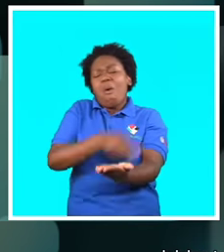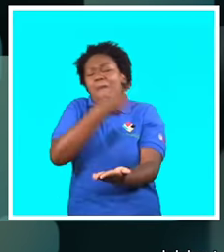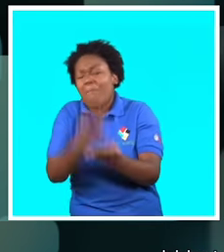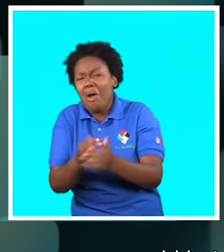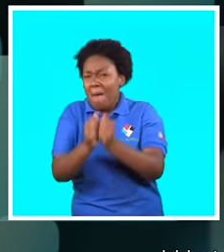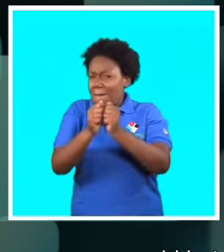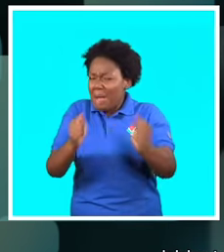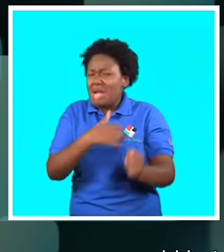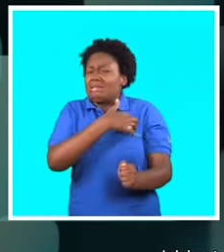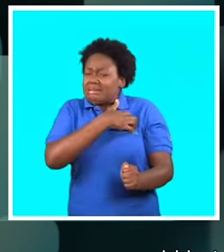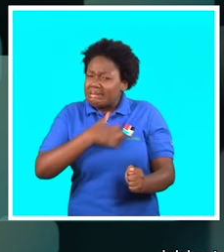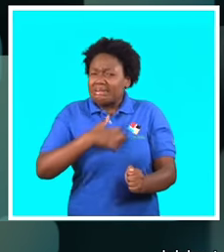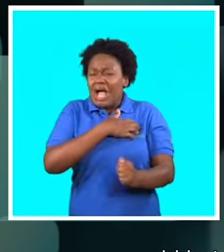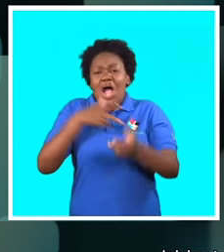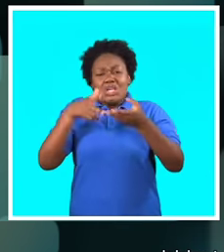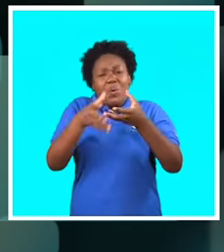mas não teve sucesso.